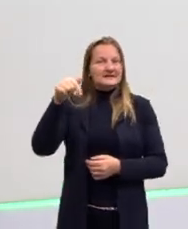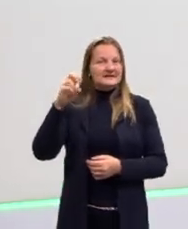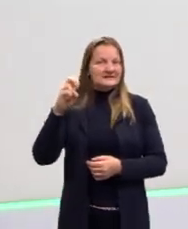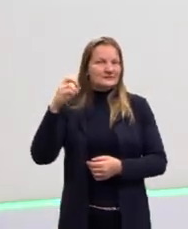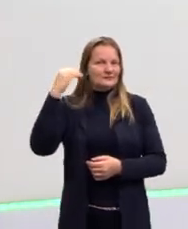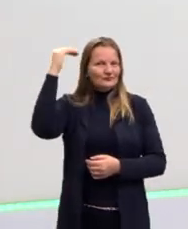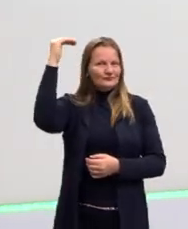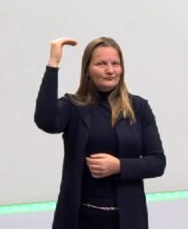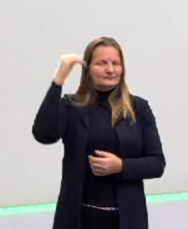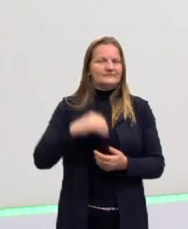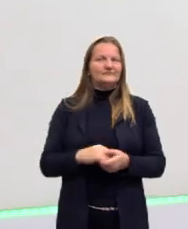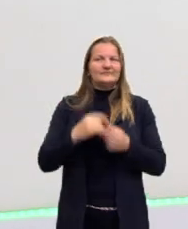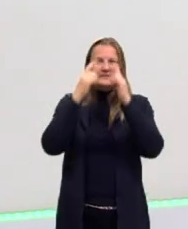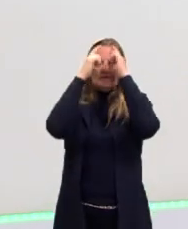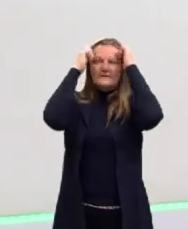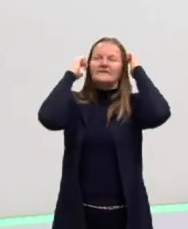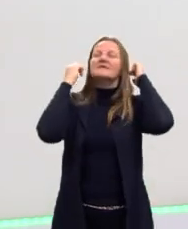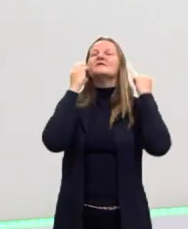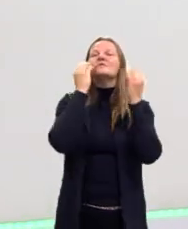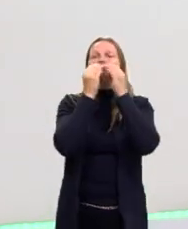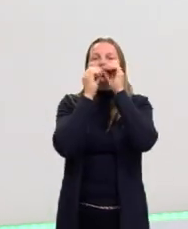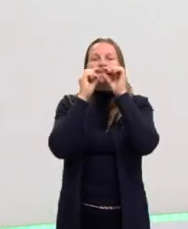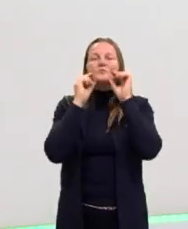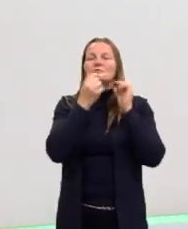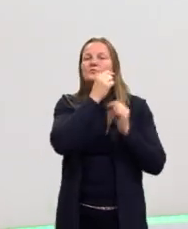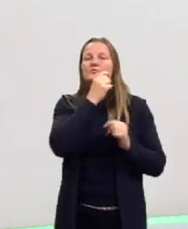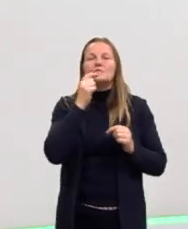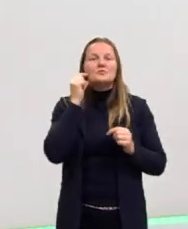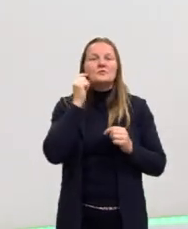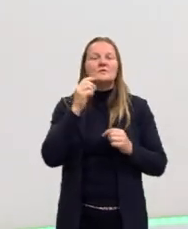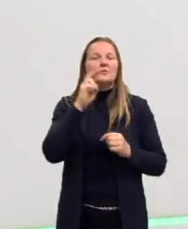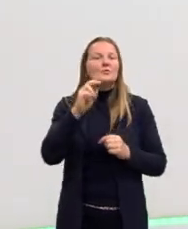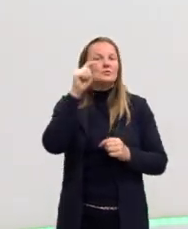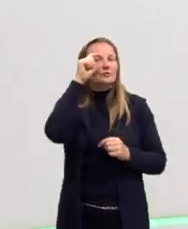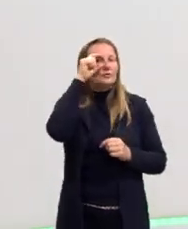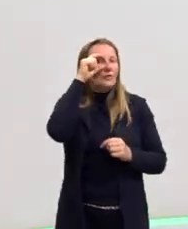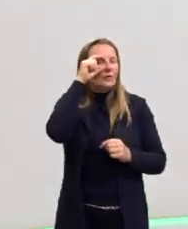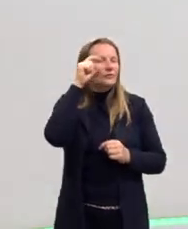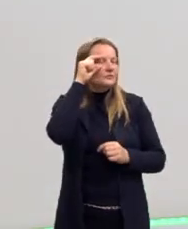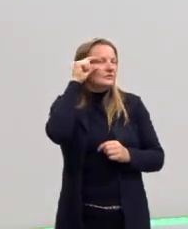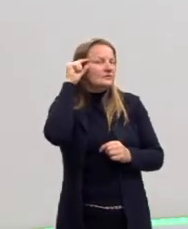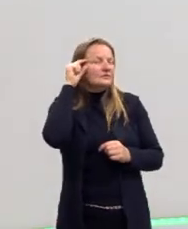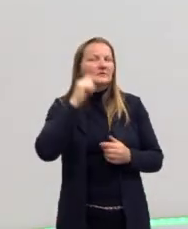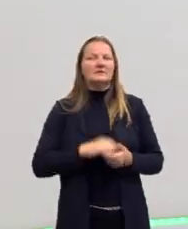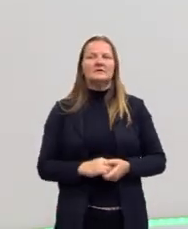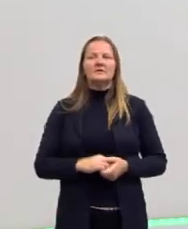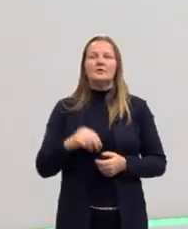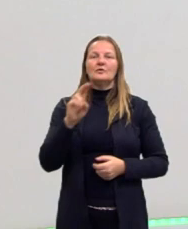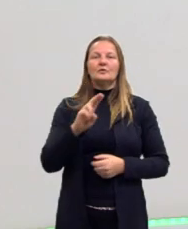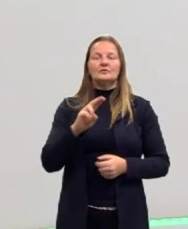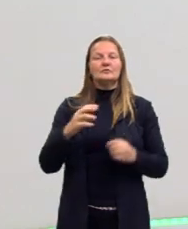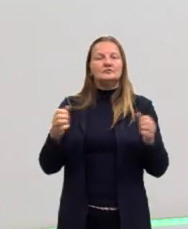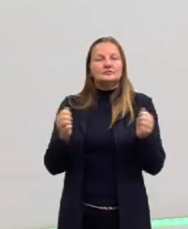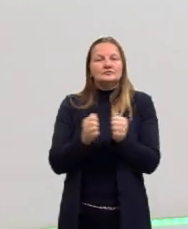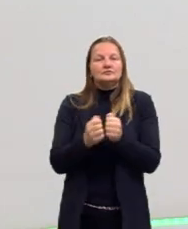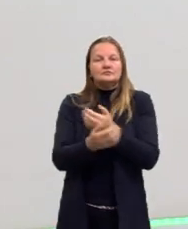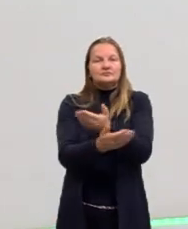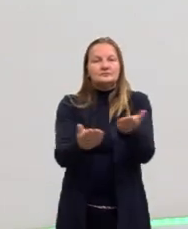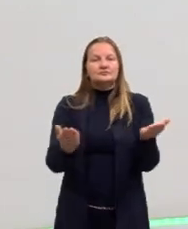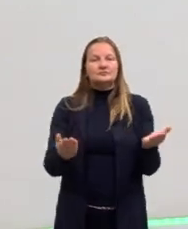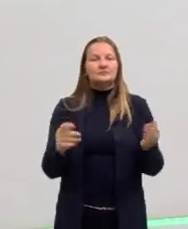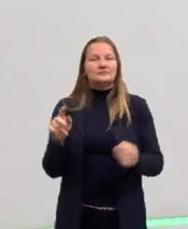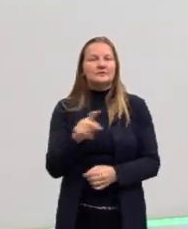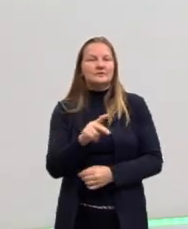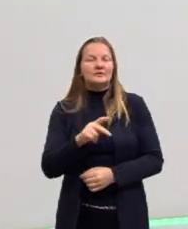tem o cabelos curtos e barba também curta uso óculos de hastes largas né então tô aqui compondo com a professora Hoje